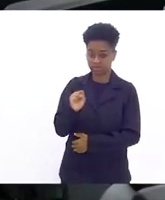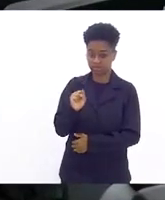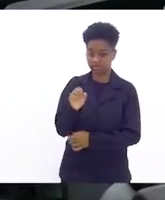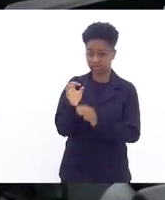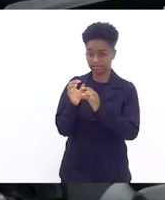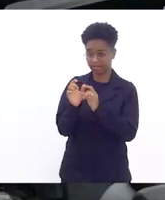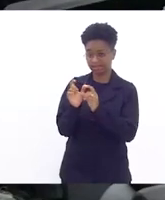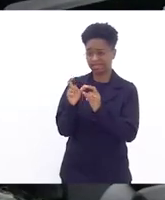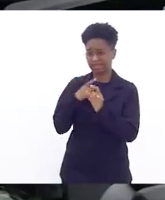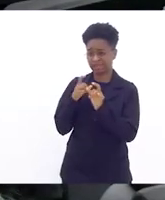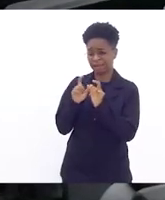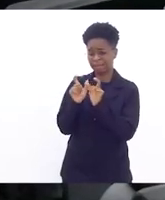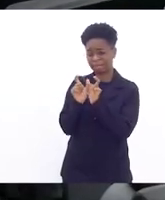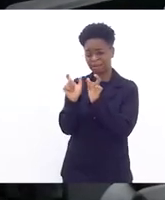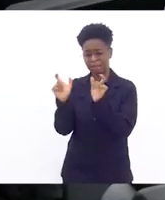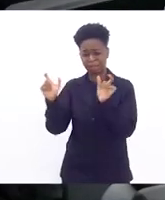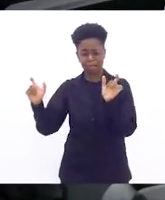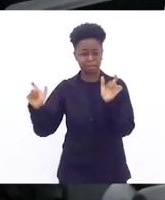mais